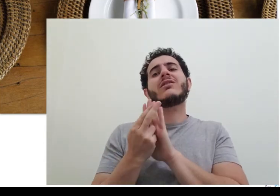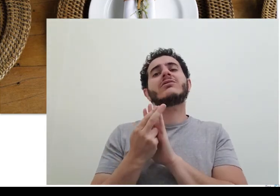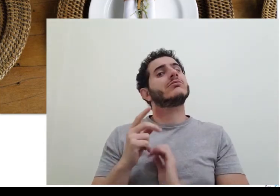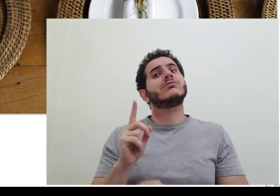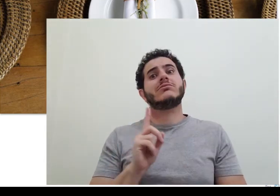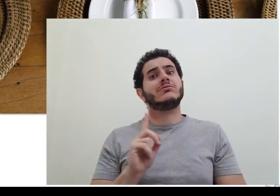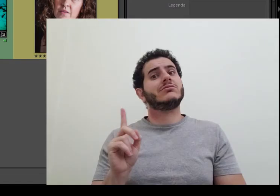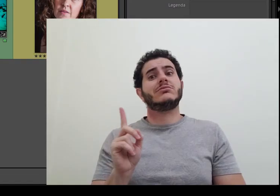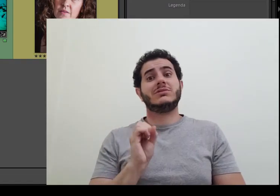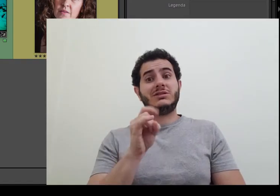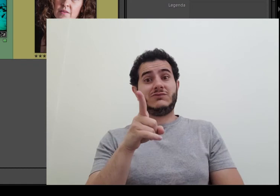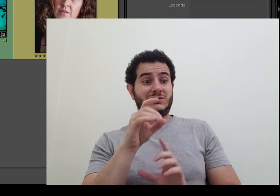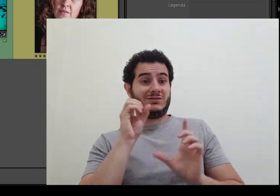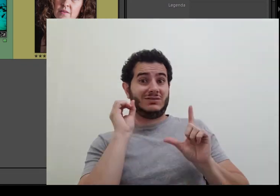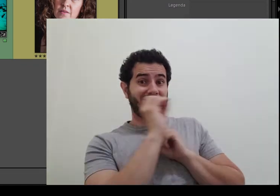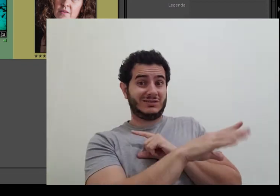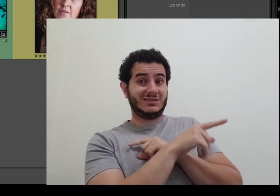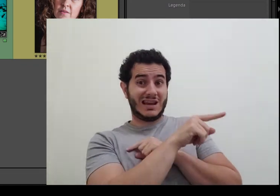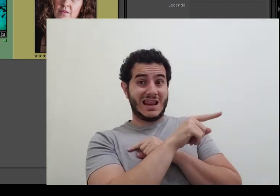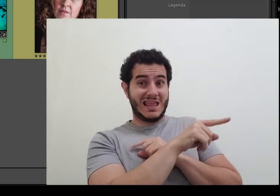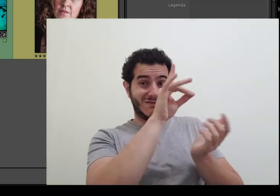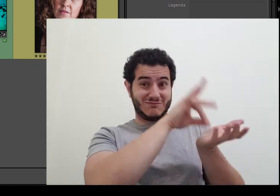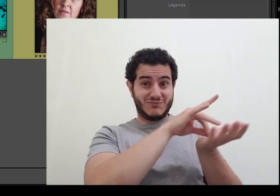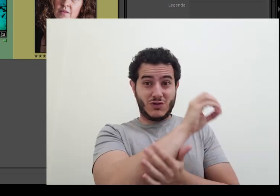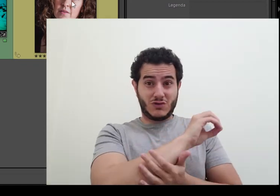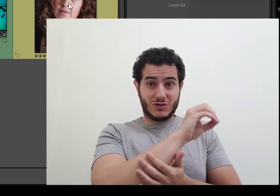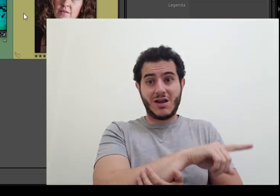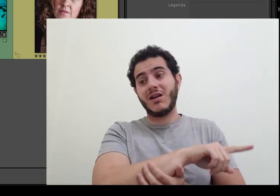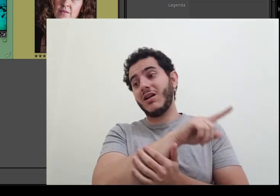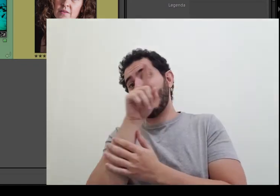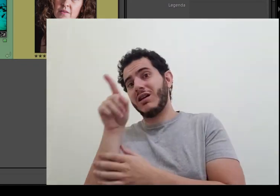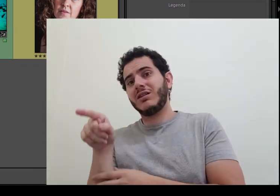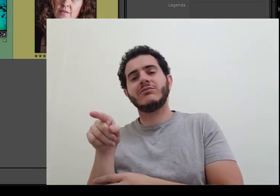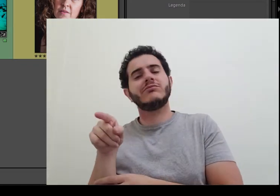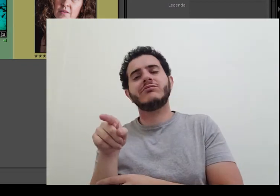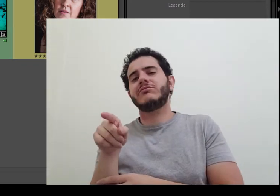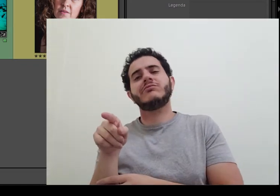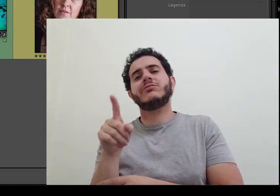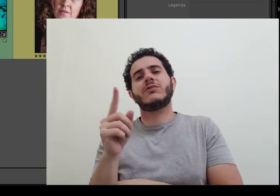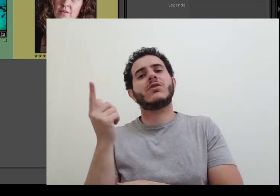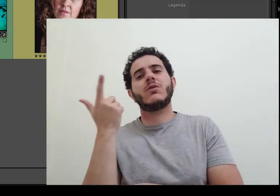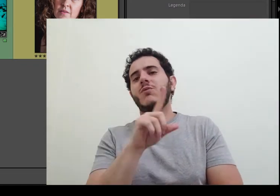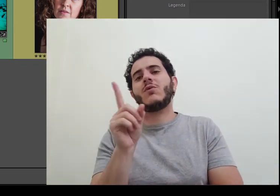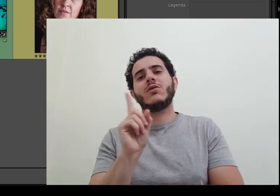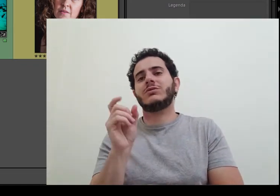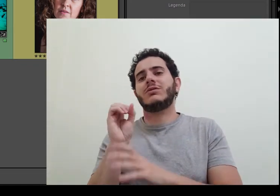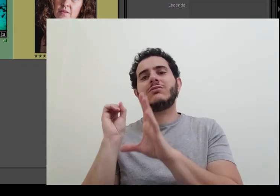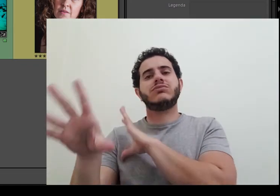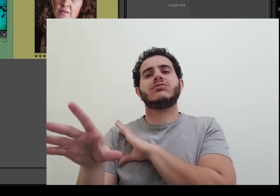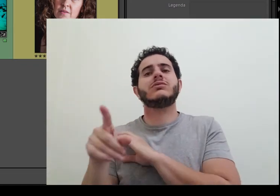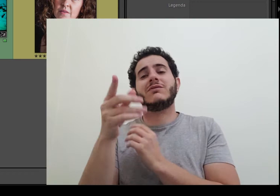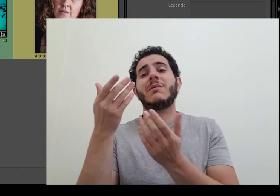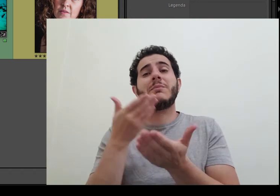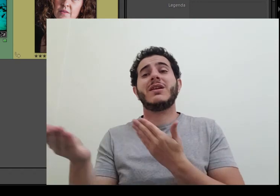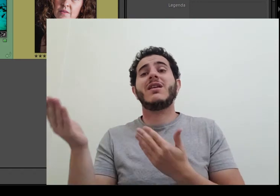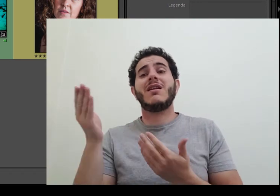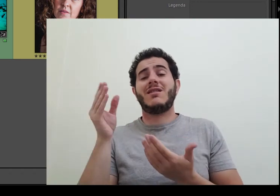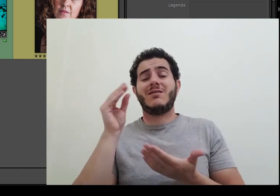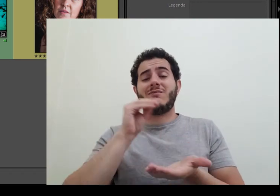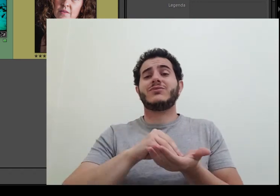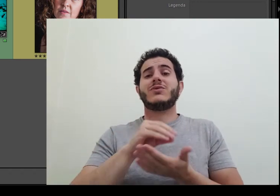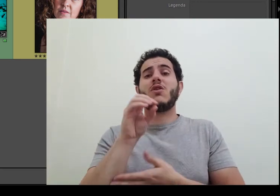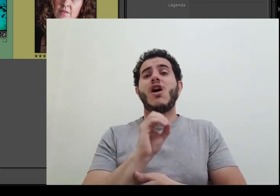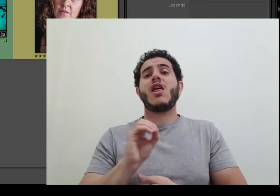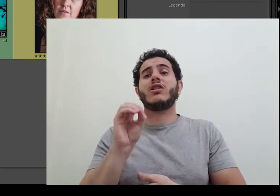Não, você perdeu. Se você deletar lá no Windows, a imagem vai continuar aqui no Lightroom, mas vai continuar uma visualização. O arquivo original você perde.